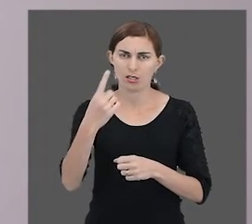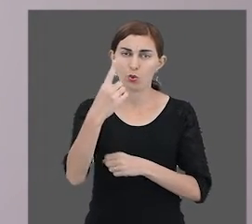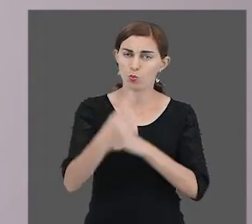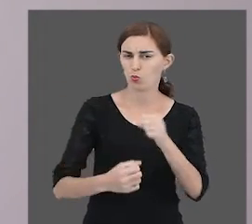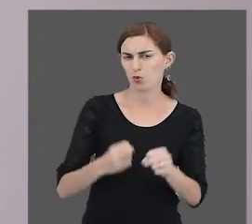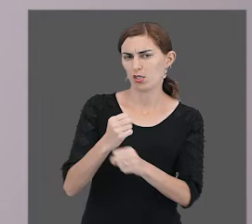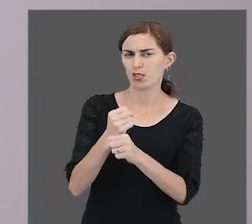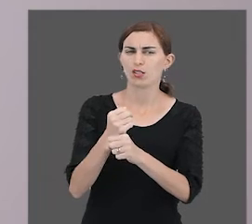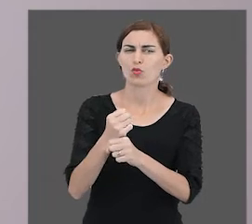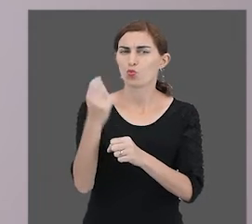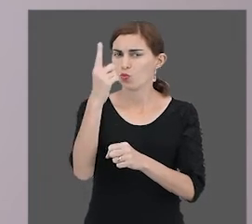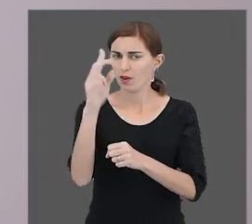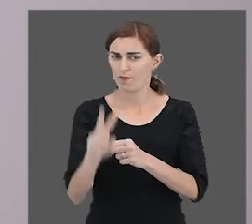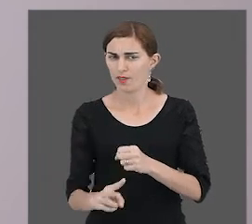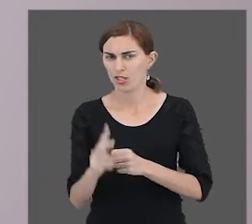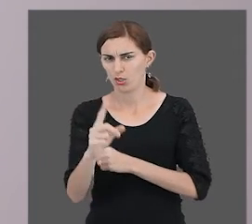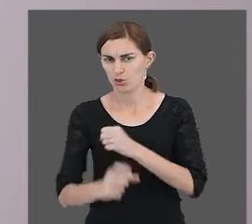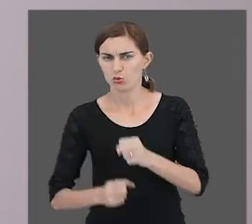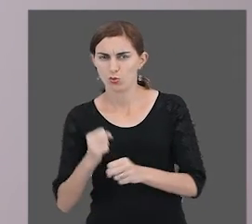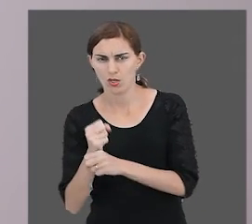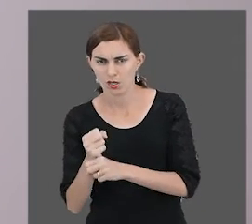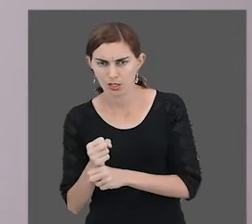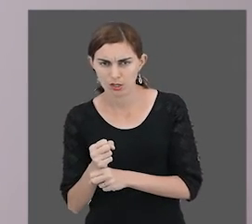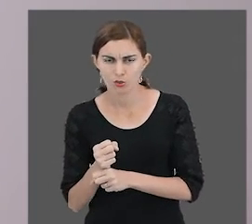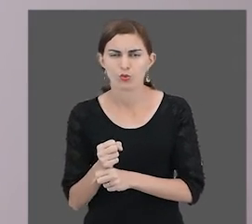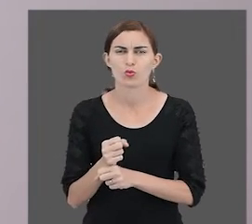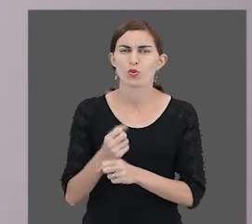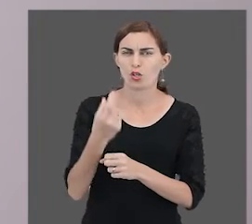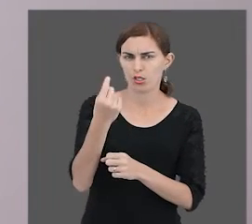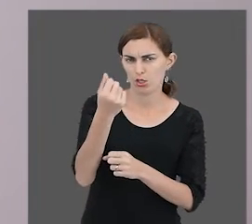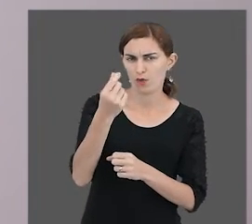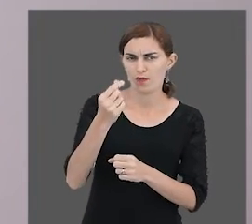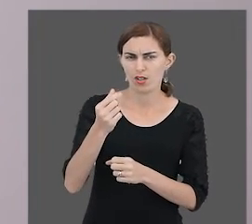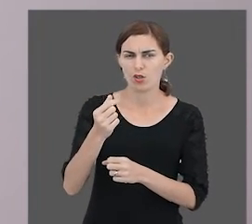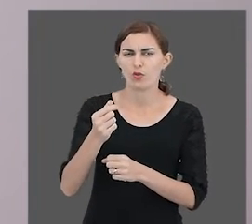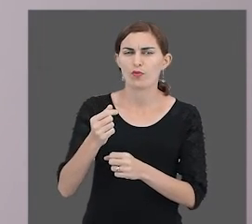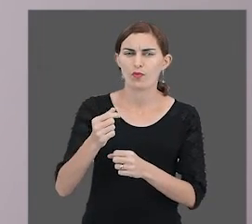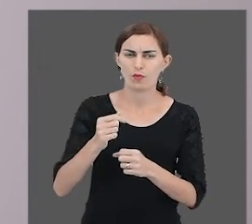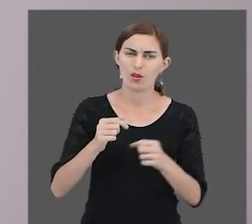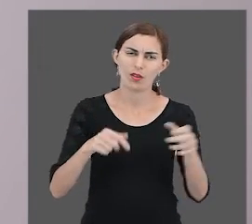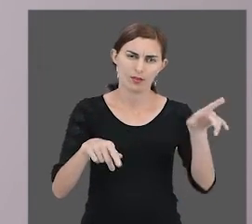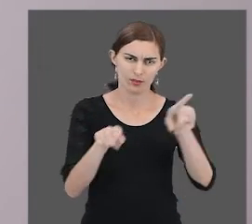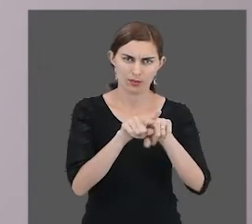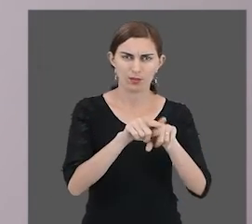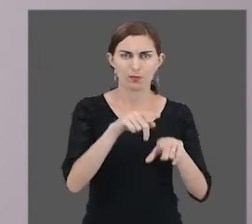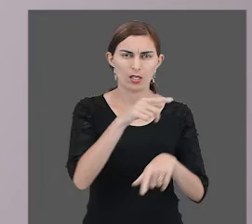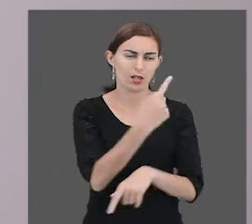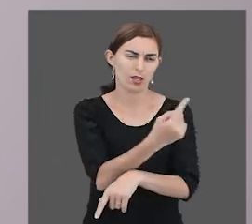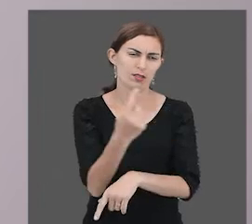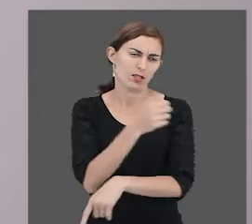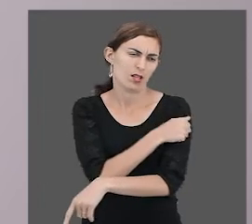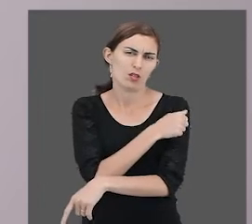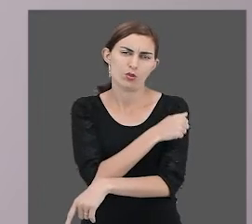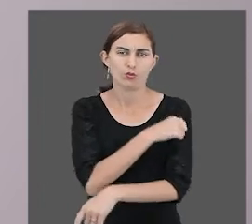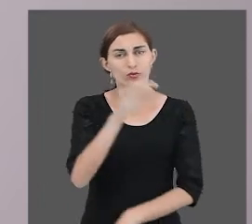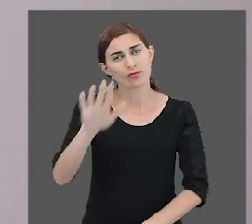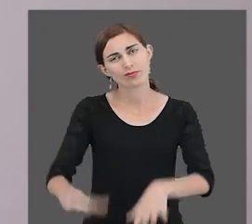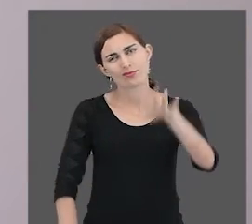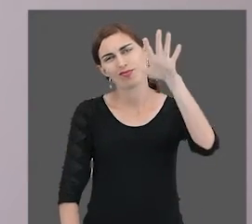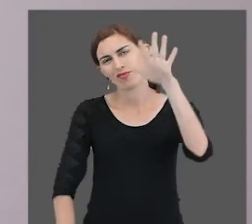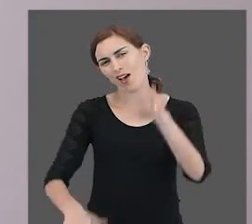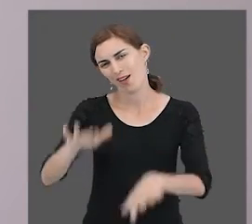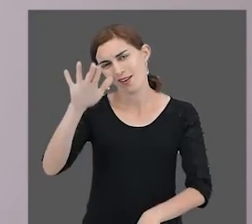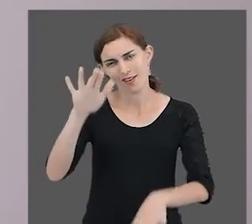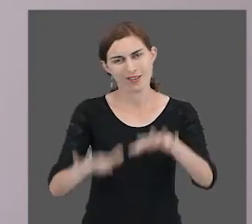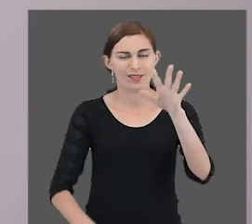anual, então você recebe o recurso uma vez por ano e ele tem um valor fixo e um valor per capita por aluno e vai variar de acordo